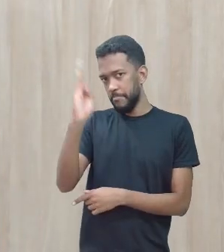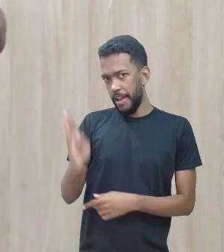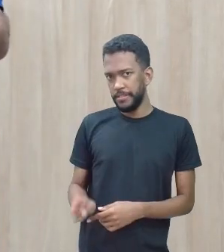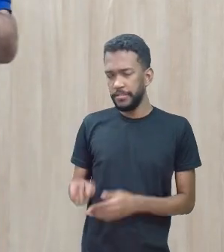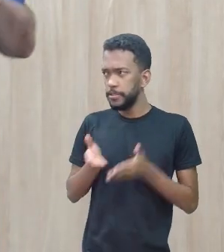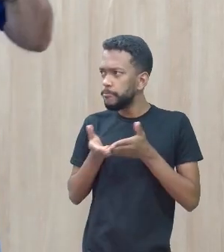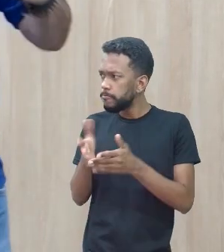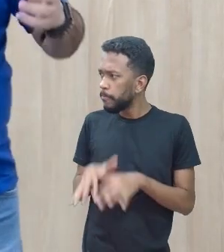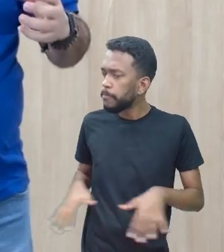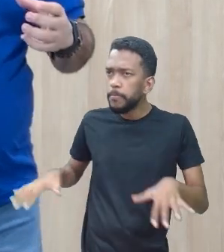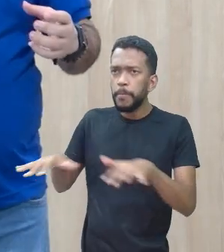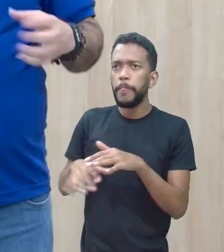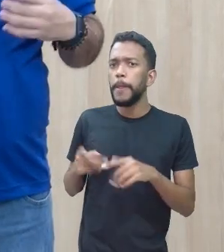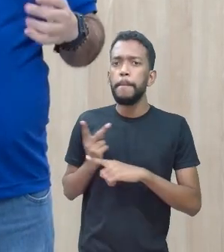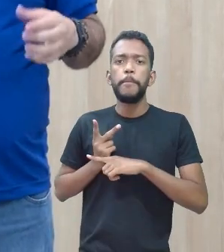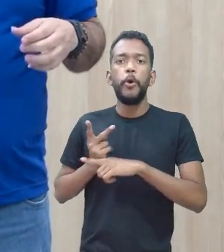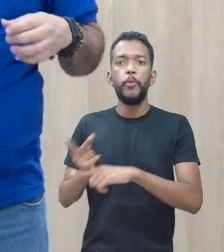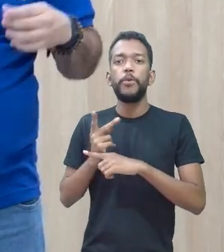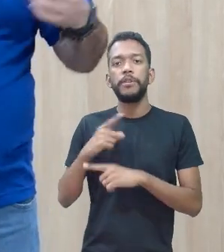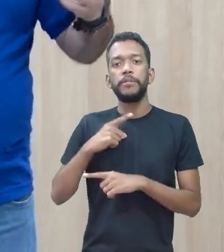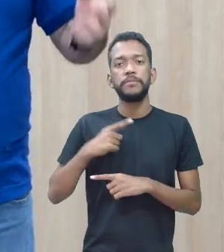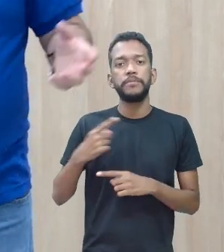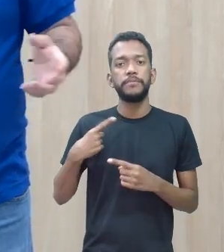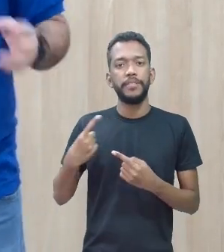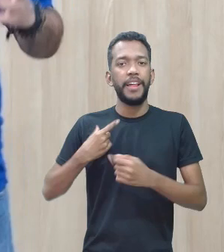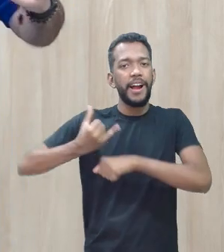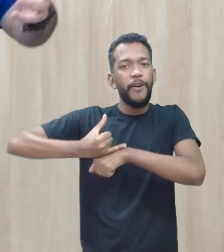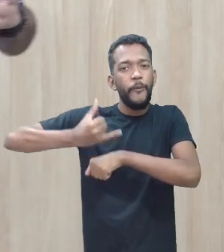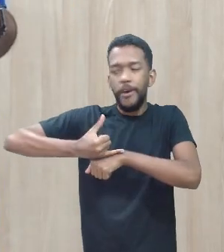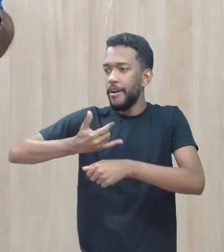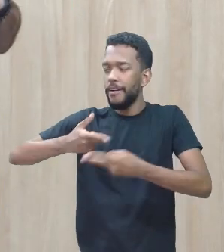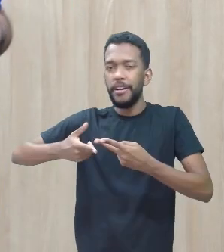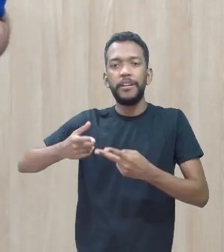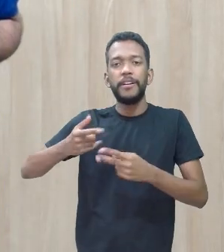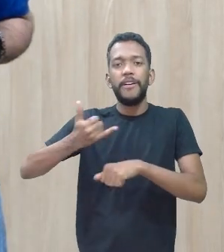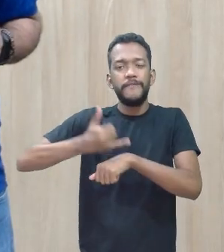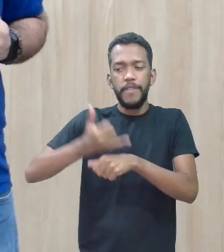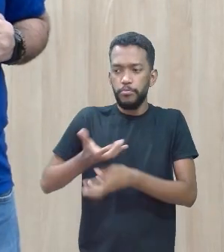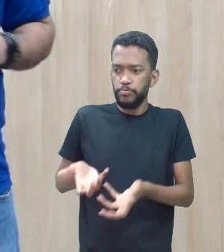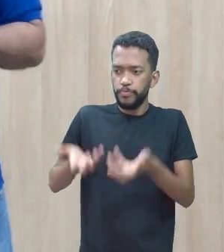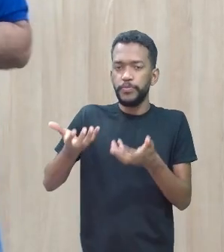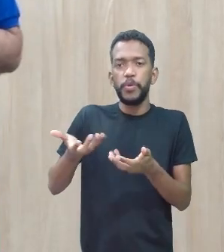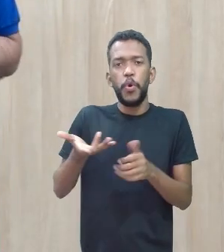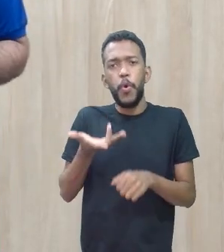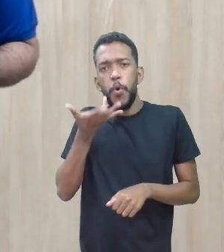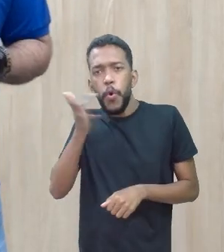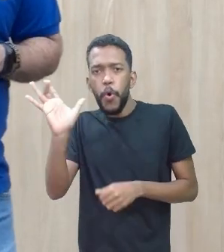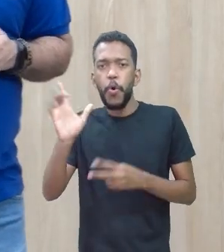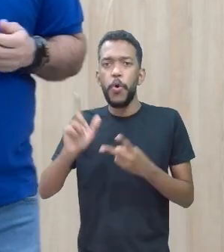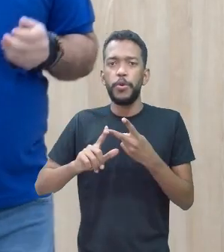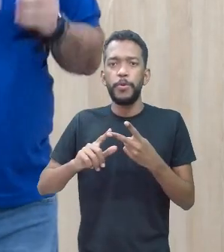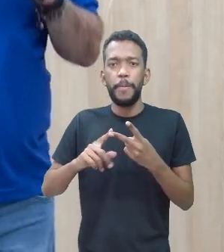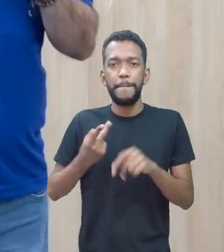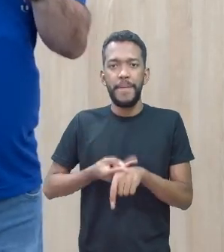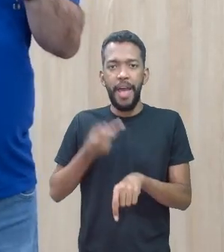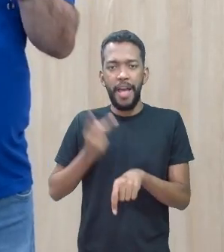aqui procurando, né, os chamados metais nobres, né, ouro, prata, e não encontram. E o que é que vai